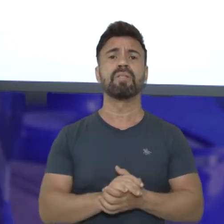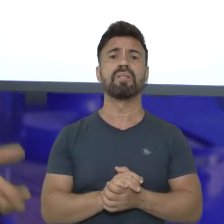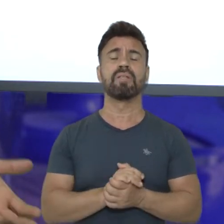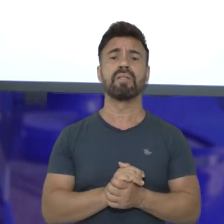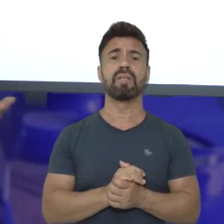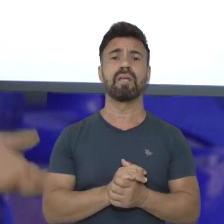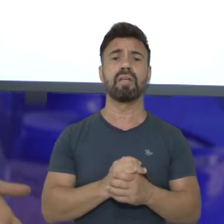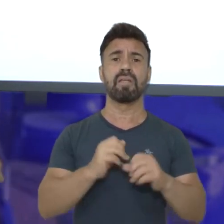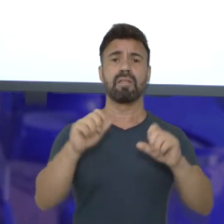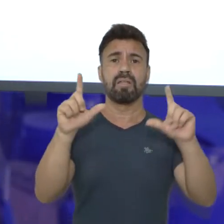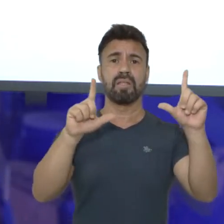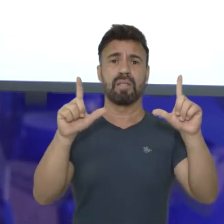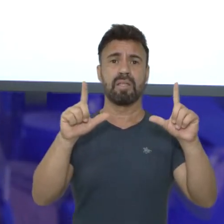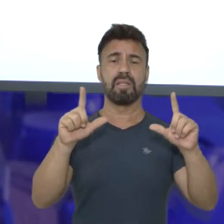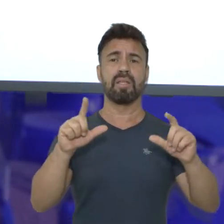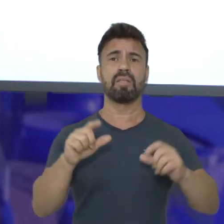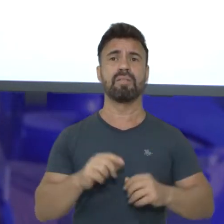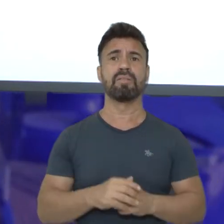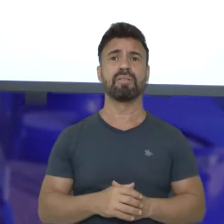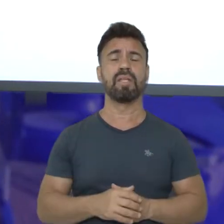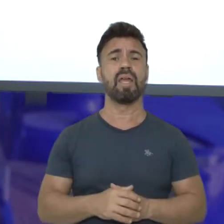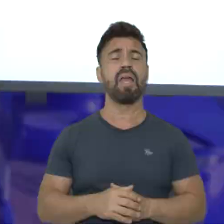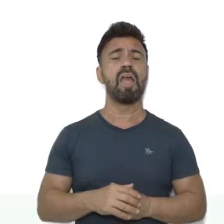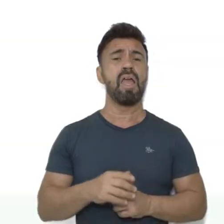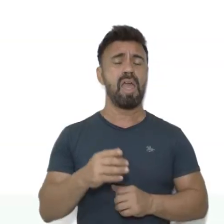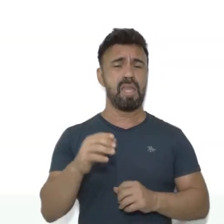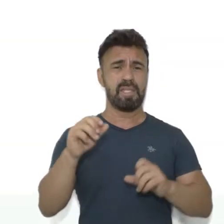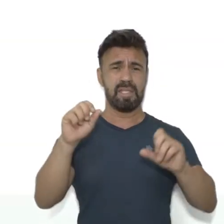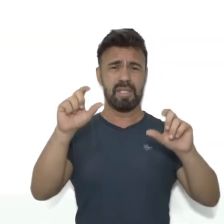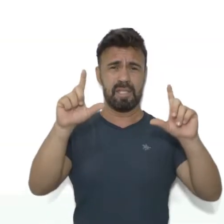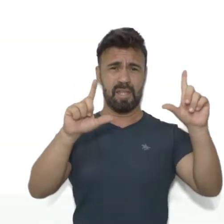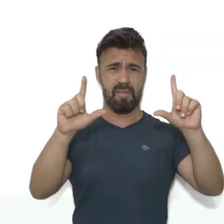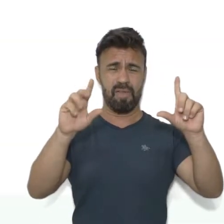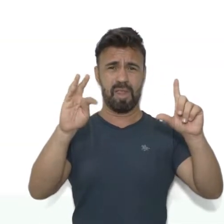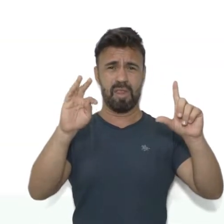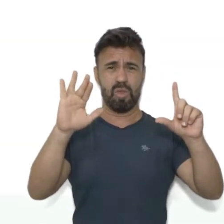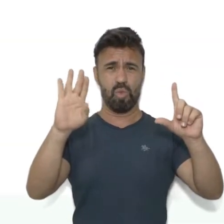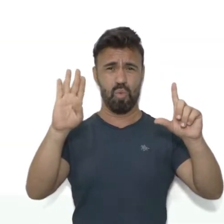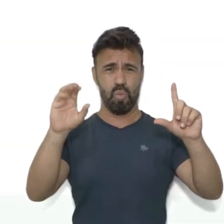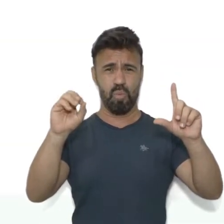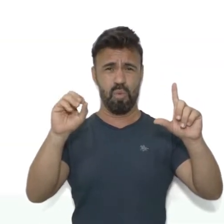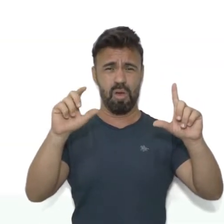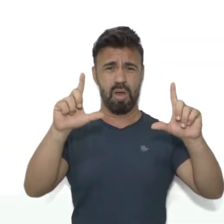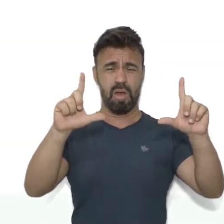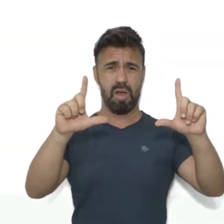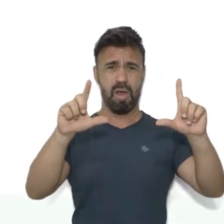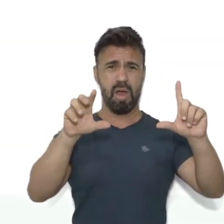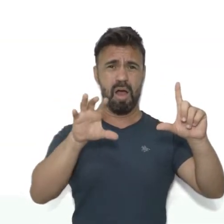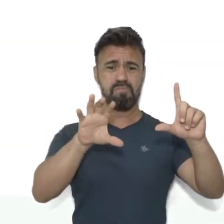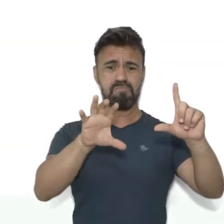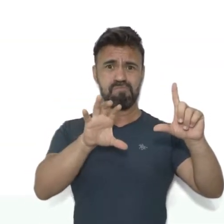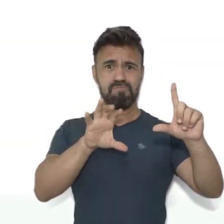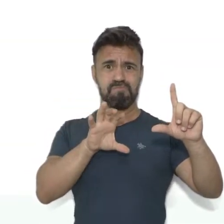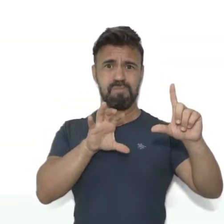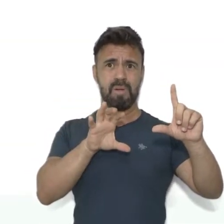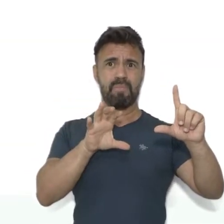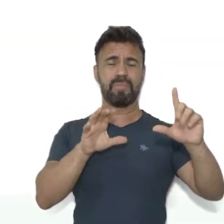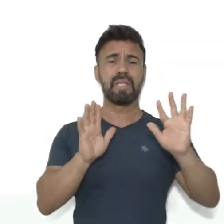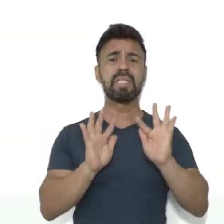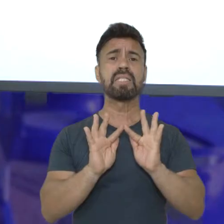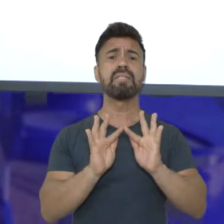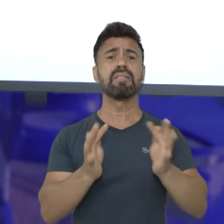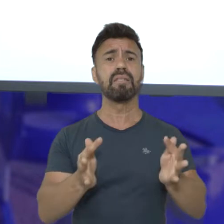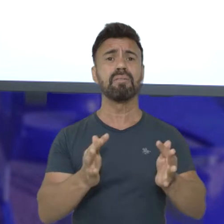de TV de tubo catódico. Esse tipo de TV, ela tem como vantagem o seu funcionamento